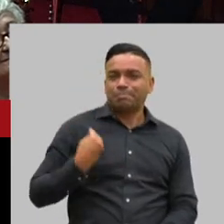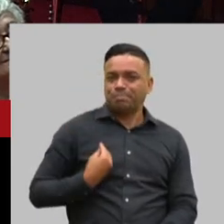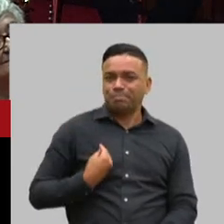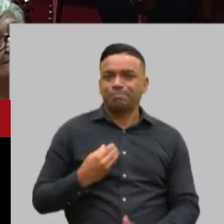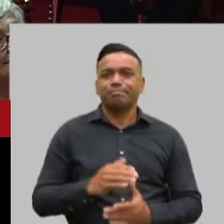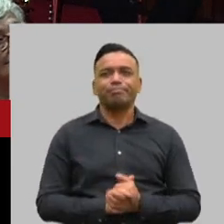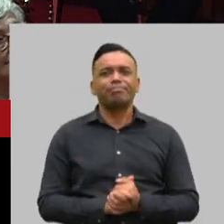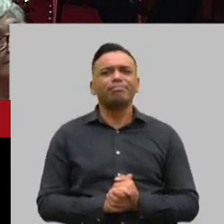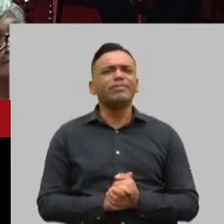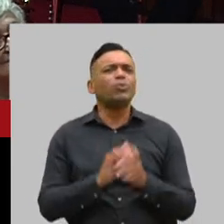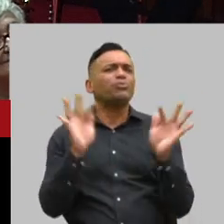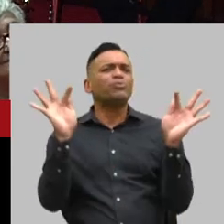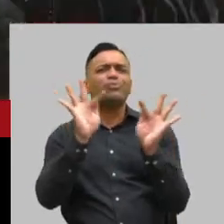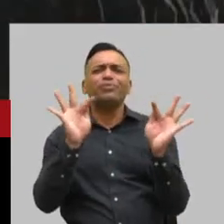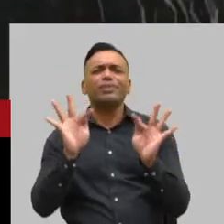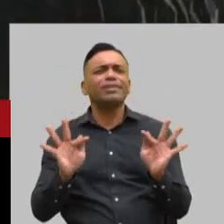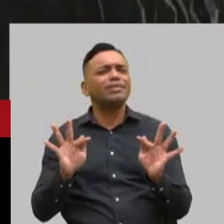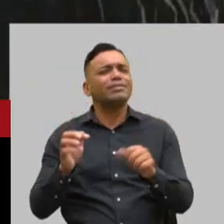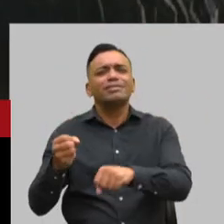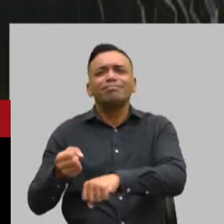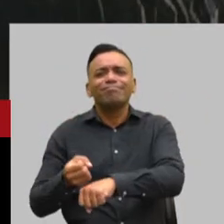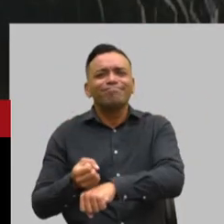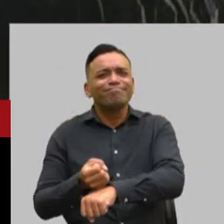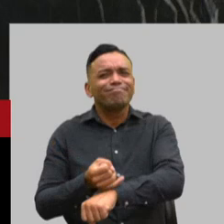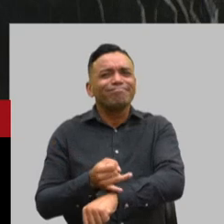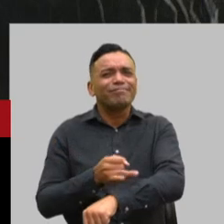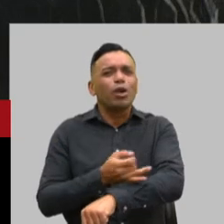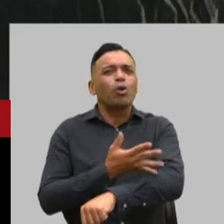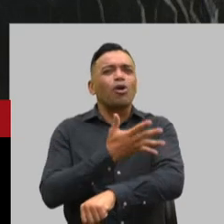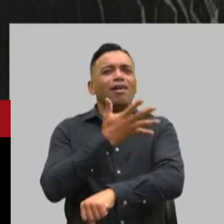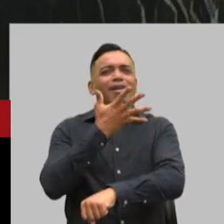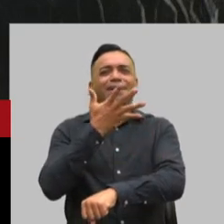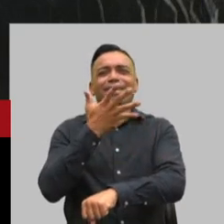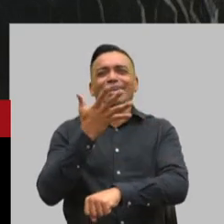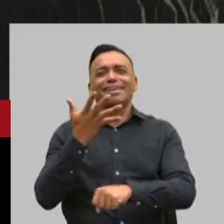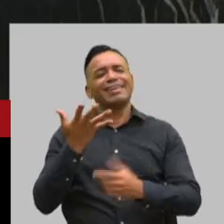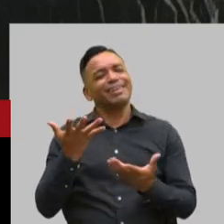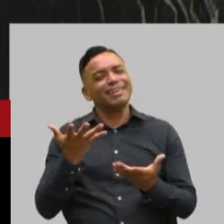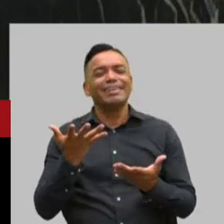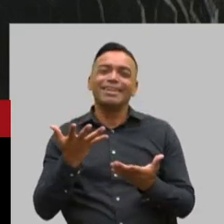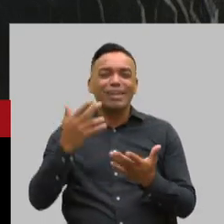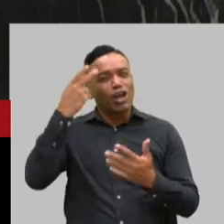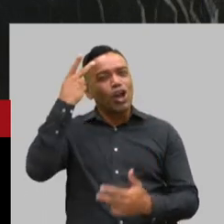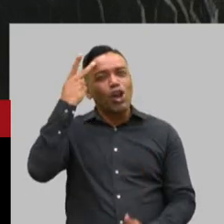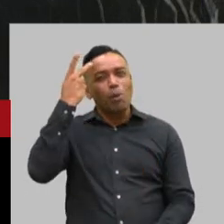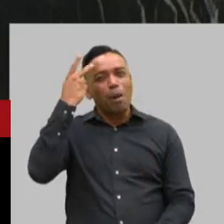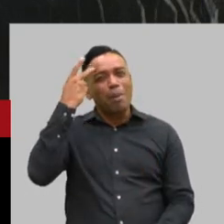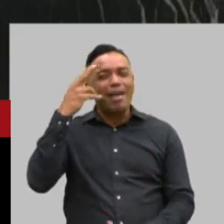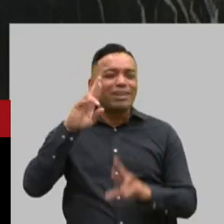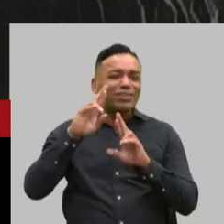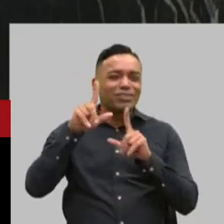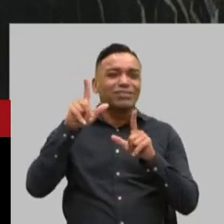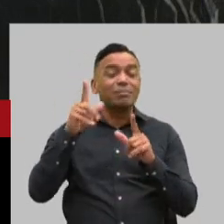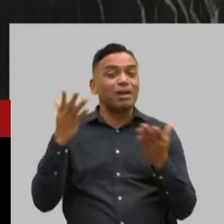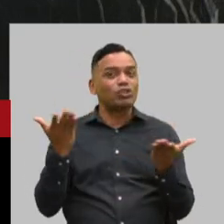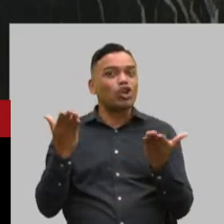Eu estou muito feliz, gente, emocionada. Normalmente, não sou tão protocolar assim, né? Mas, dia de